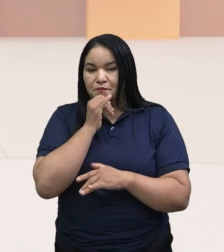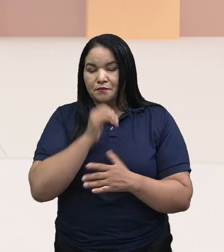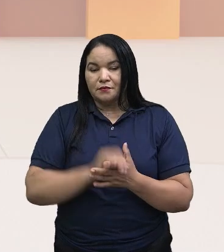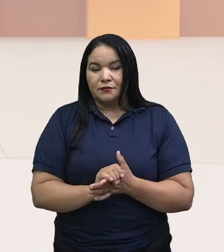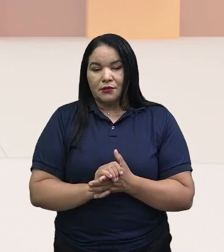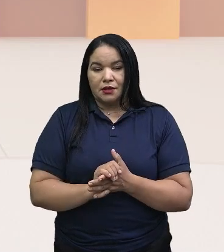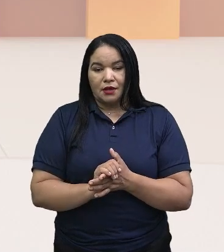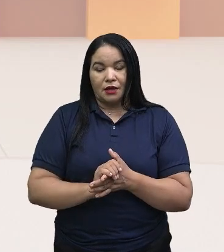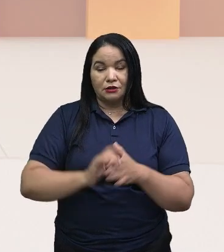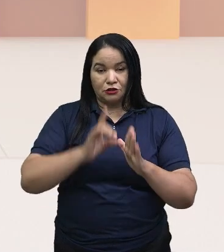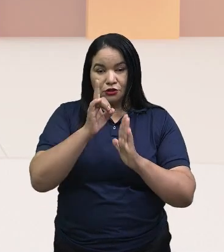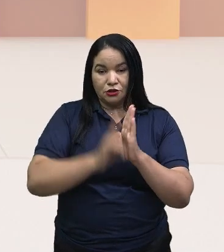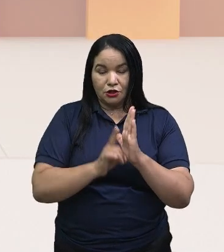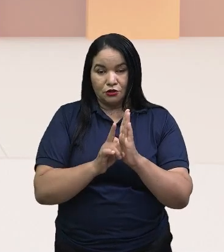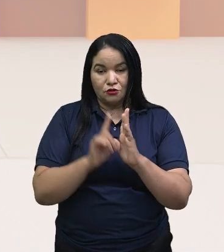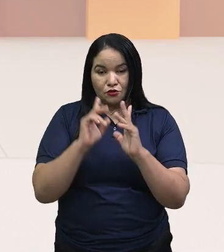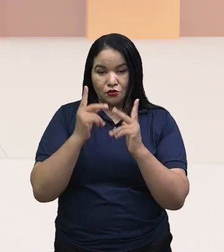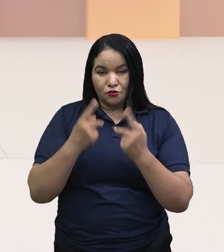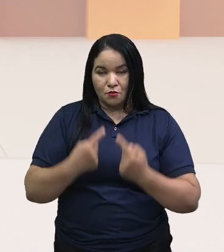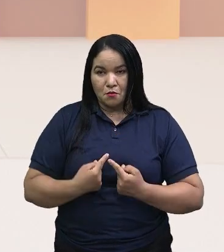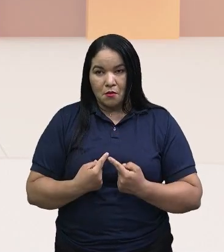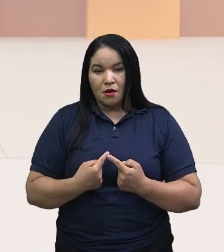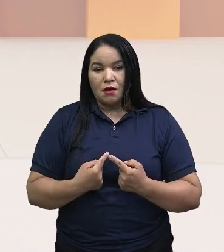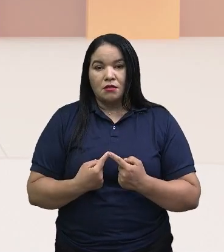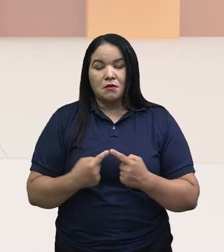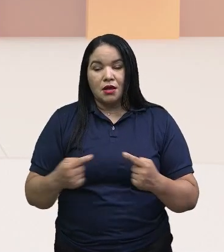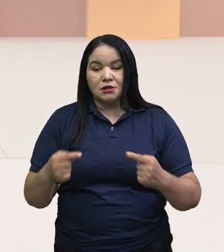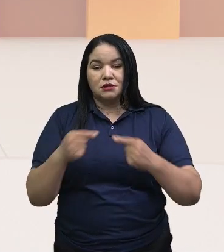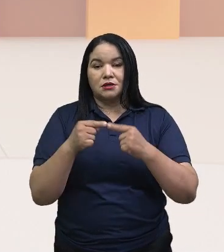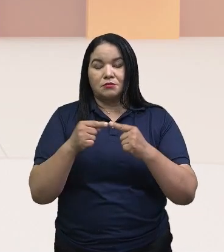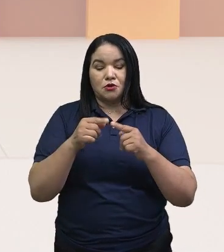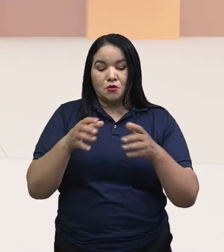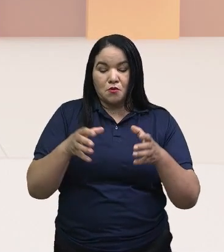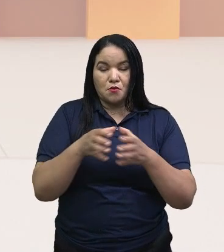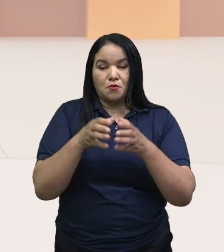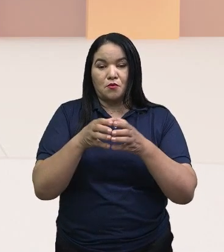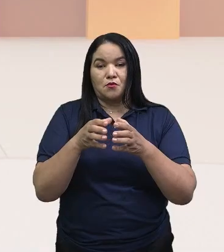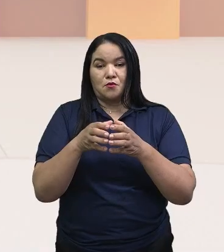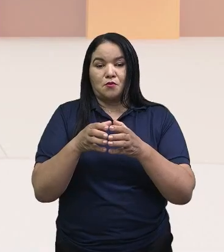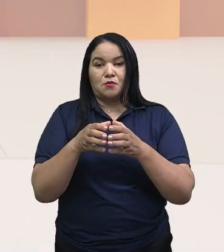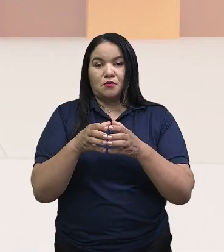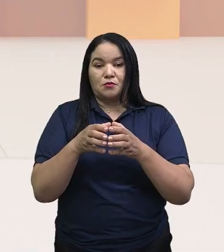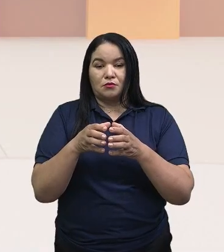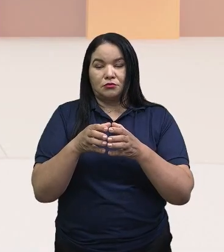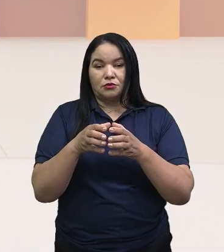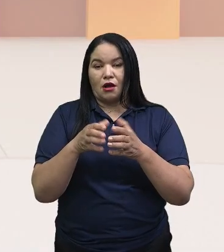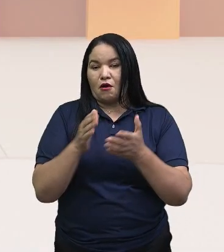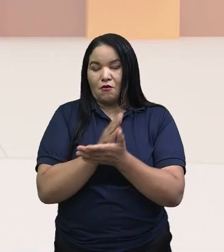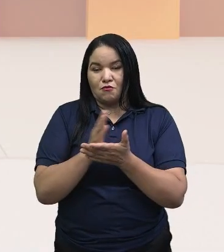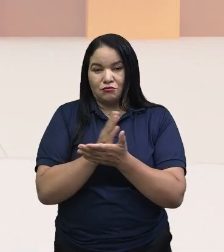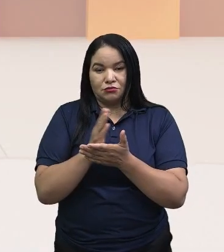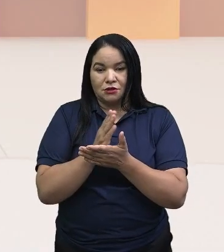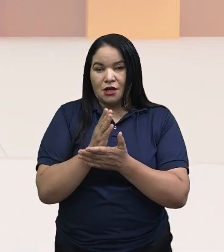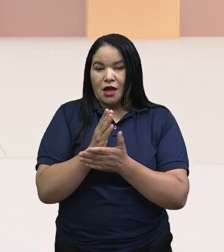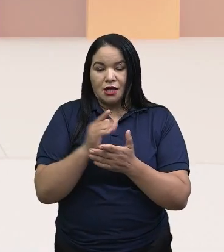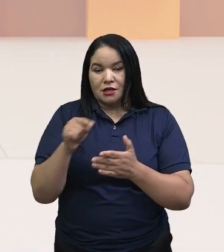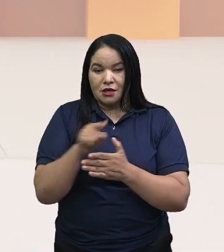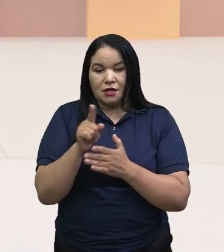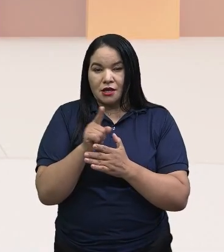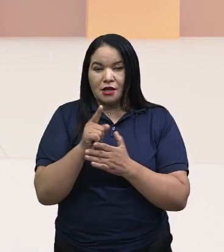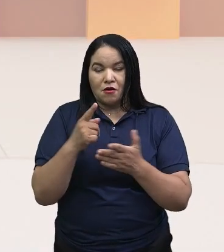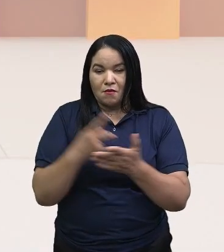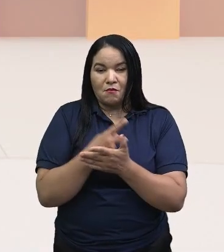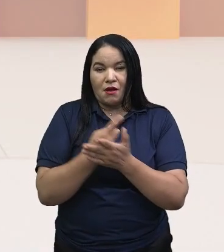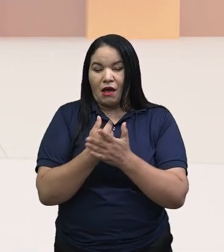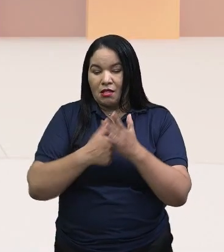servissem para, né, uma classe de pessoas que cometem crimes. Não. Os direitos humanos,